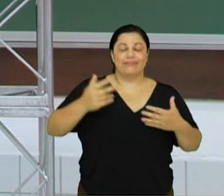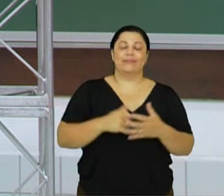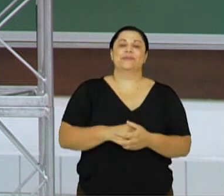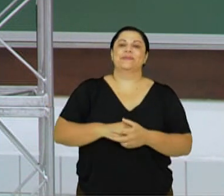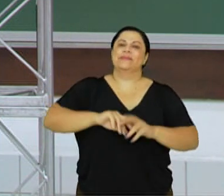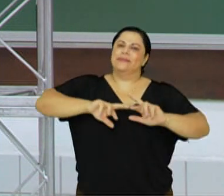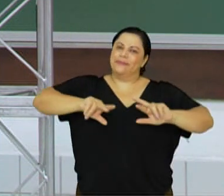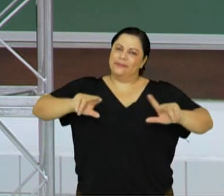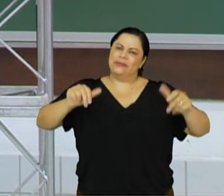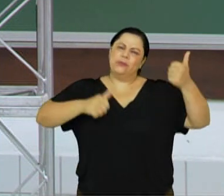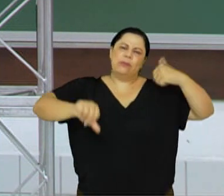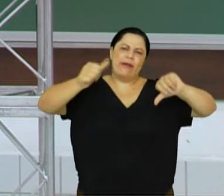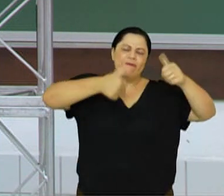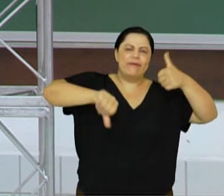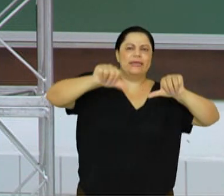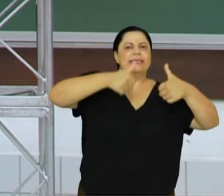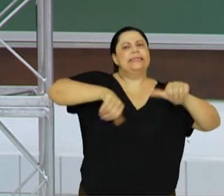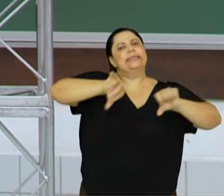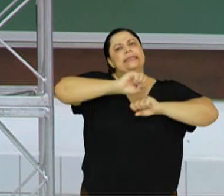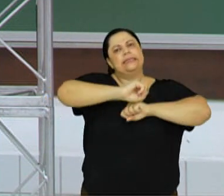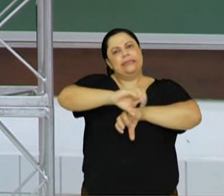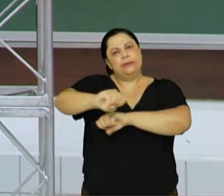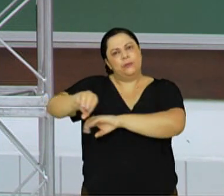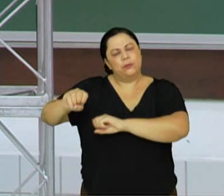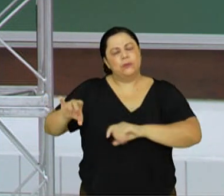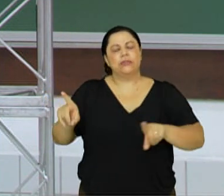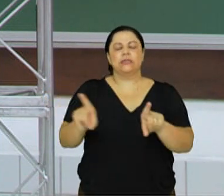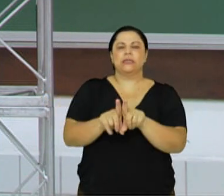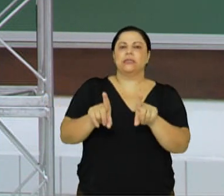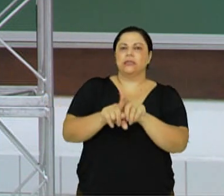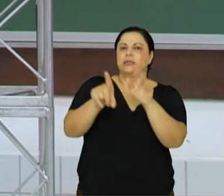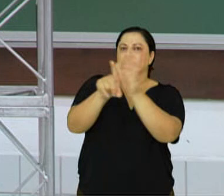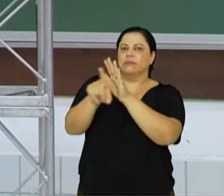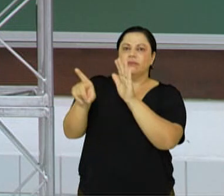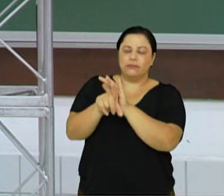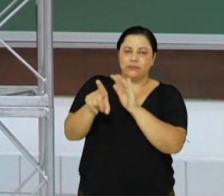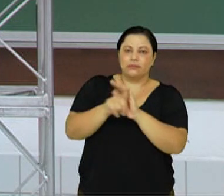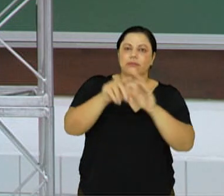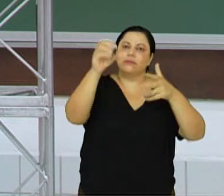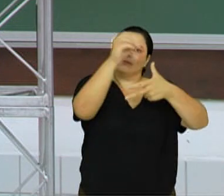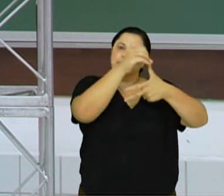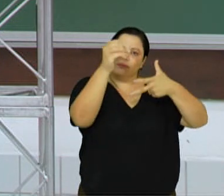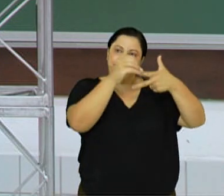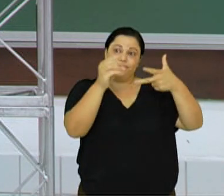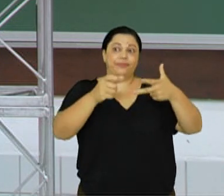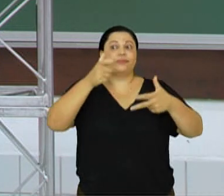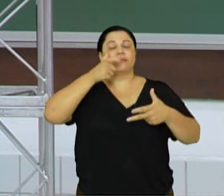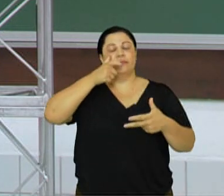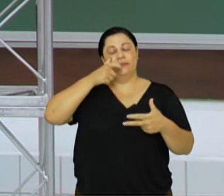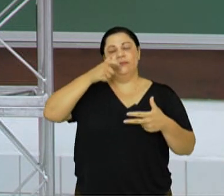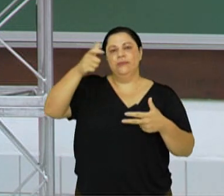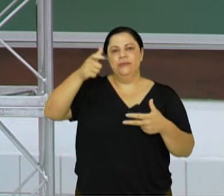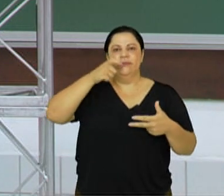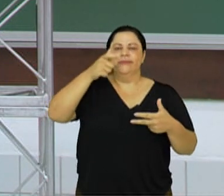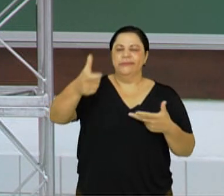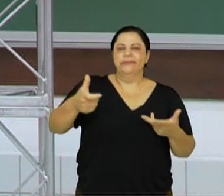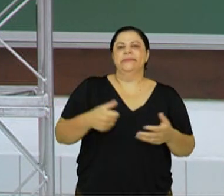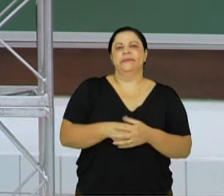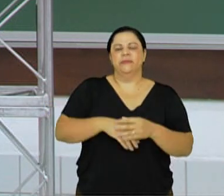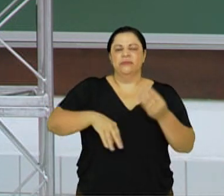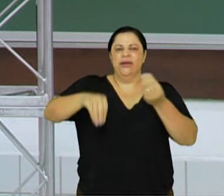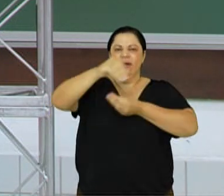ensino como um todo, né? E essas questões do Enem são bastante interessantes. Eu trouxe aqui uma questão do Enem